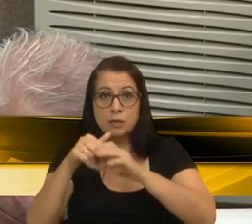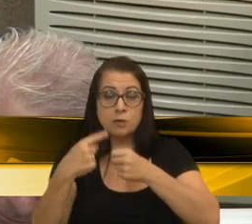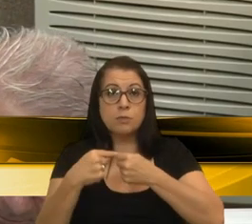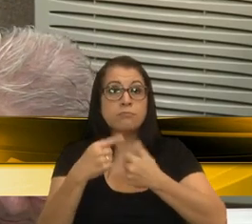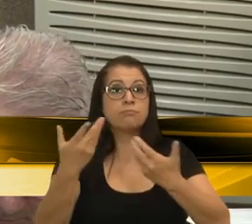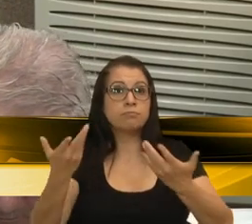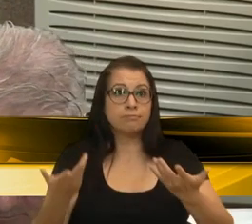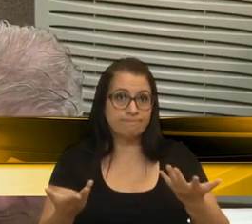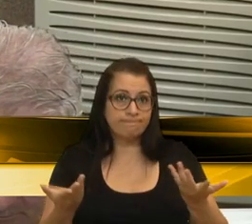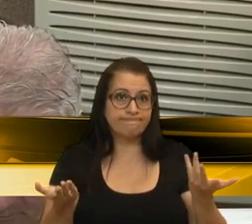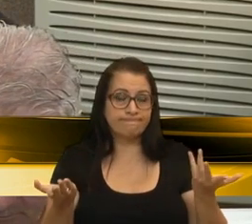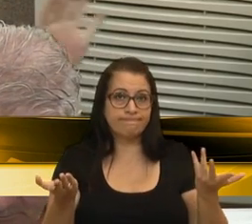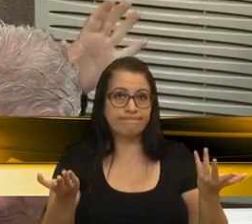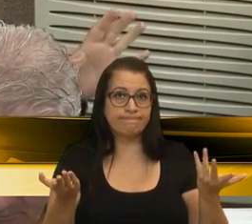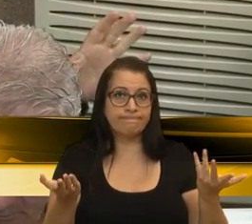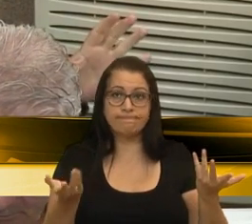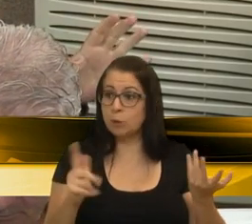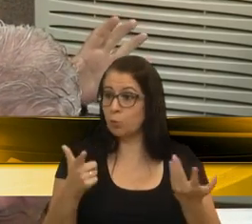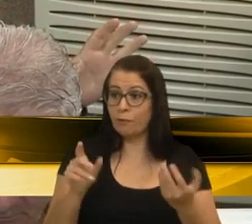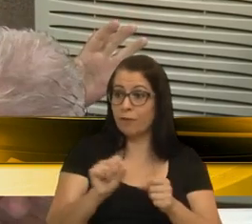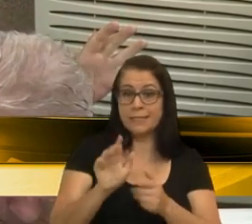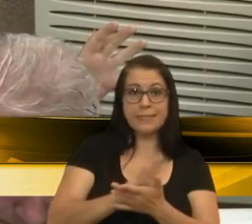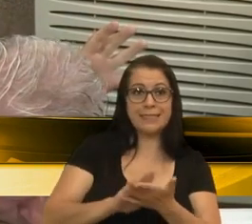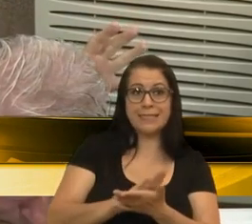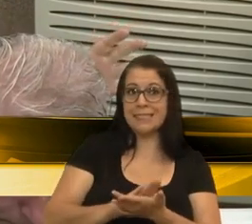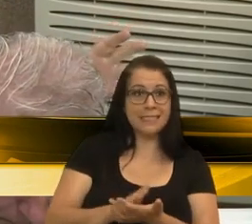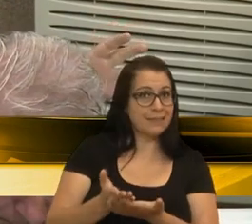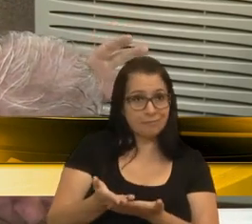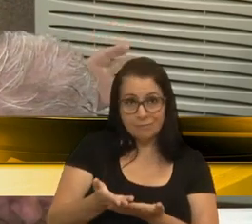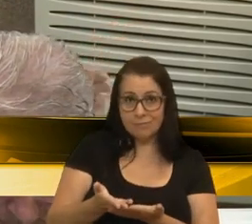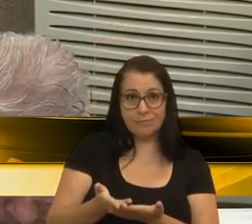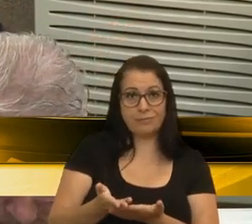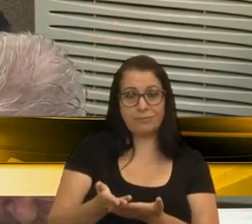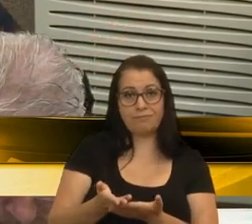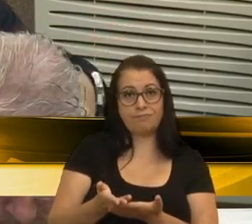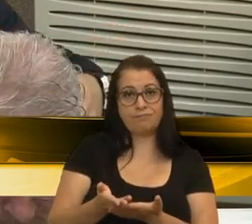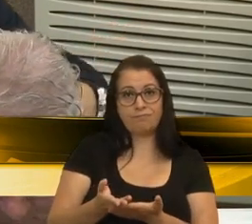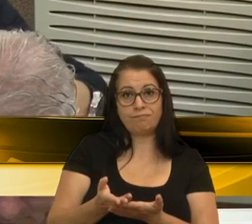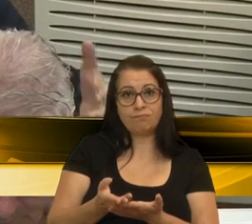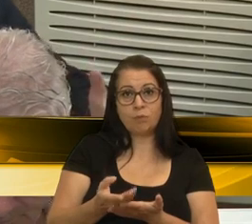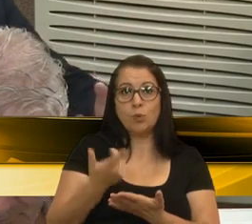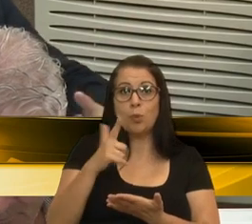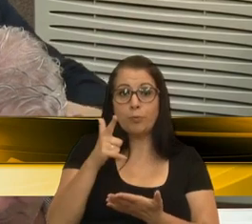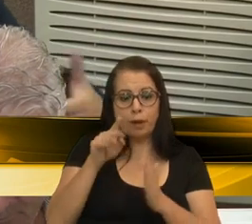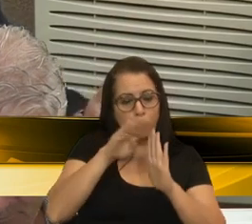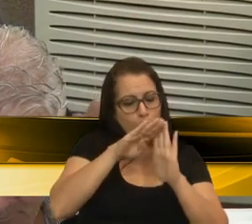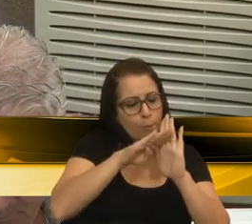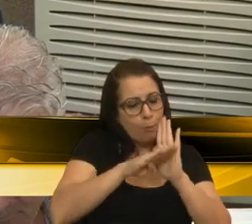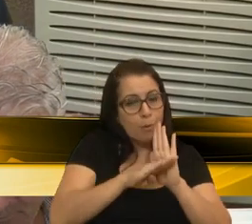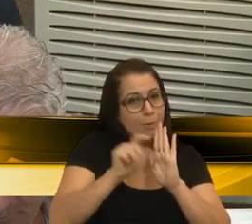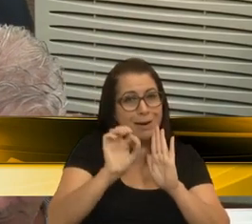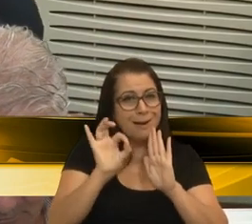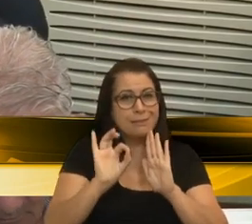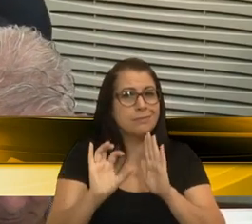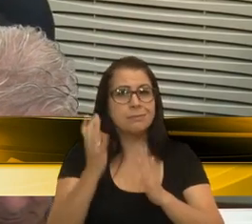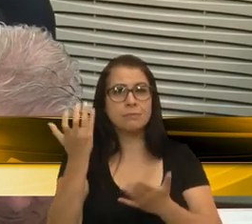isso é inútil. Né? Tu não tem um programa, não tem nada